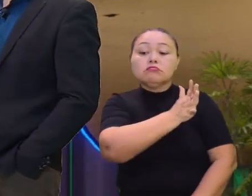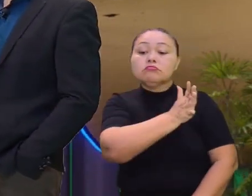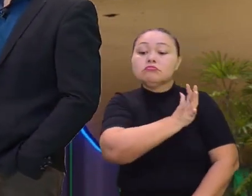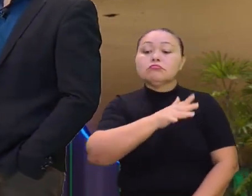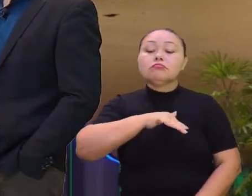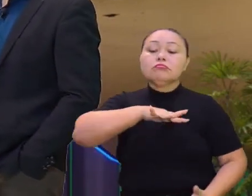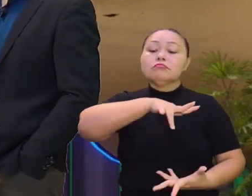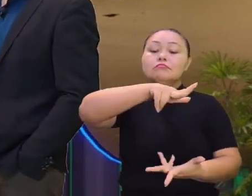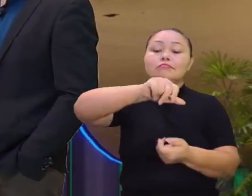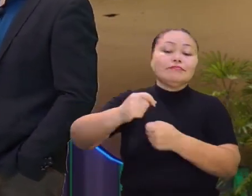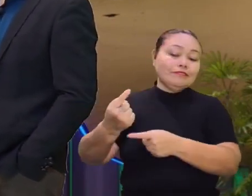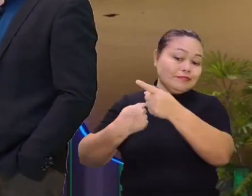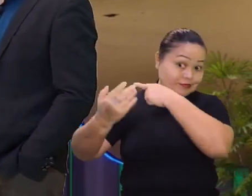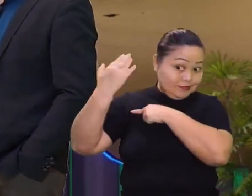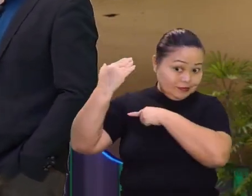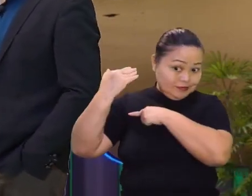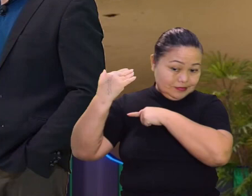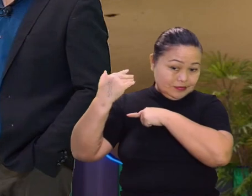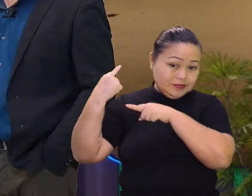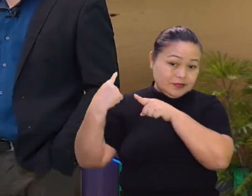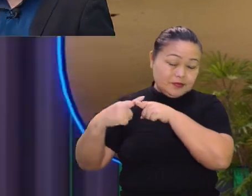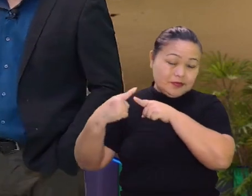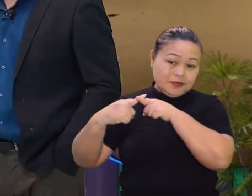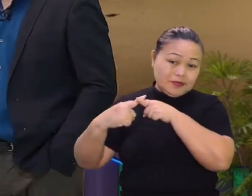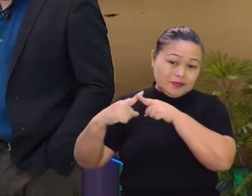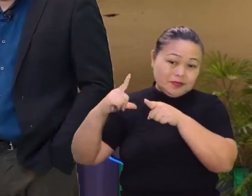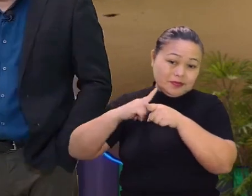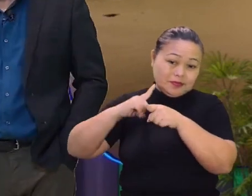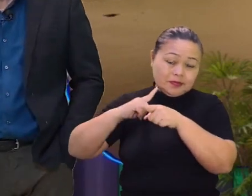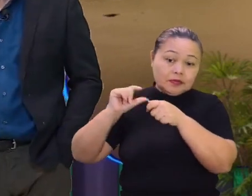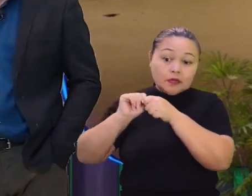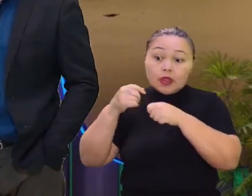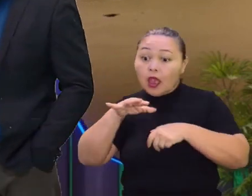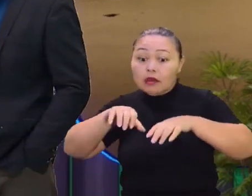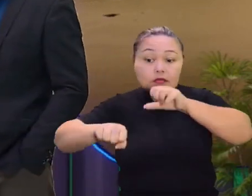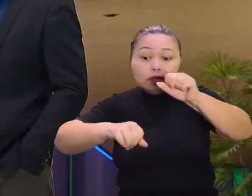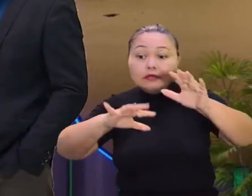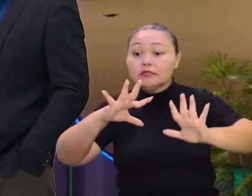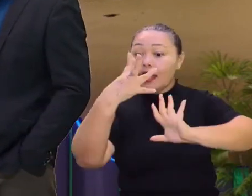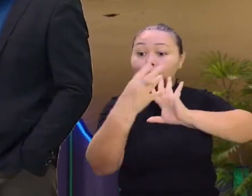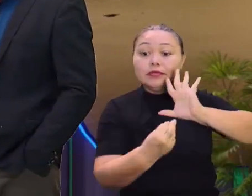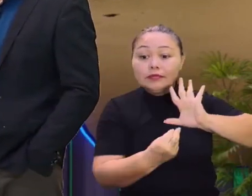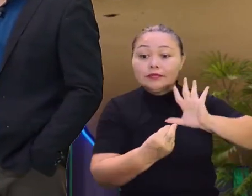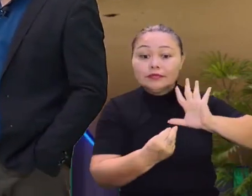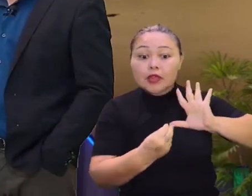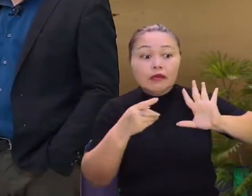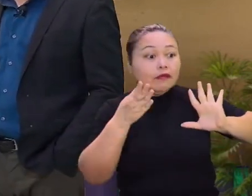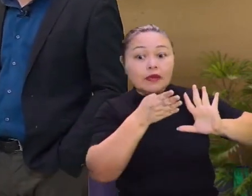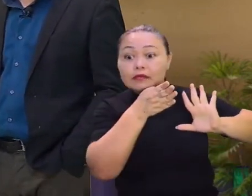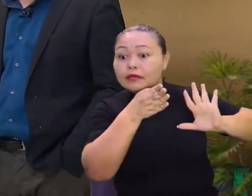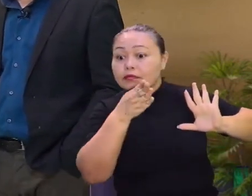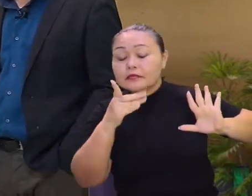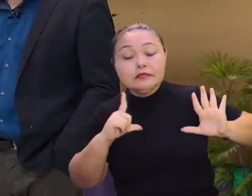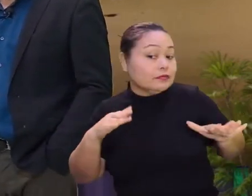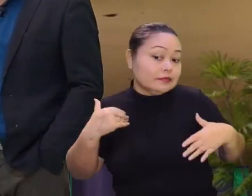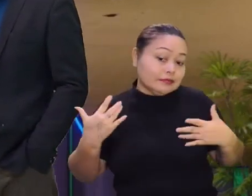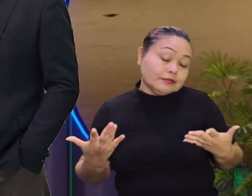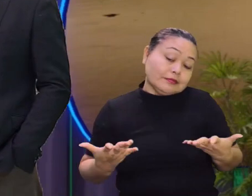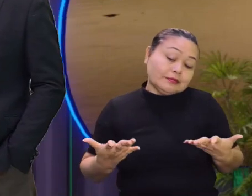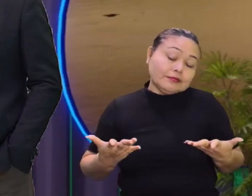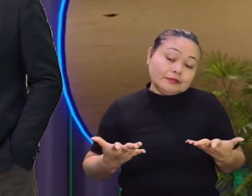Terra na época, porque eles realmente dariam acesso a toda a Amazônia, entendeu?